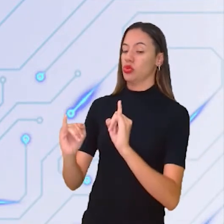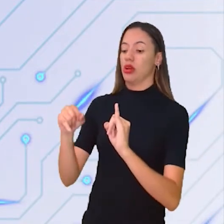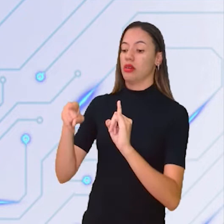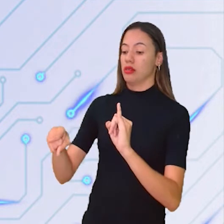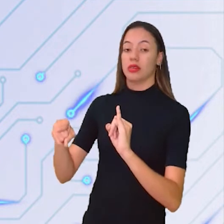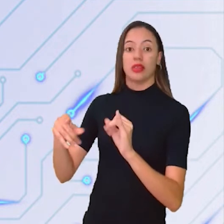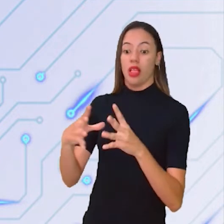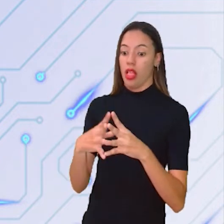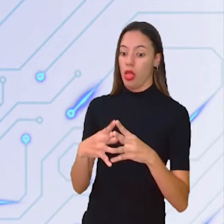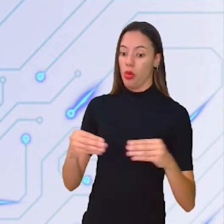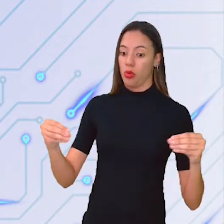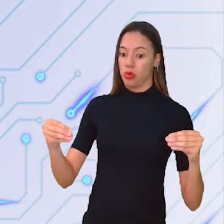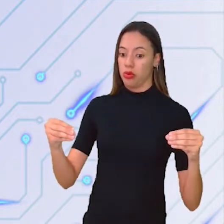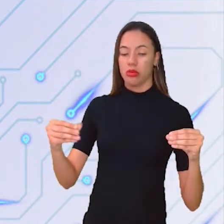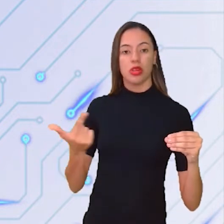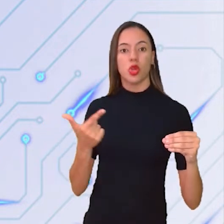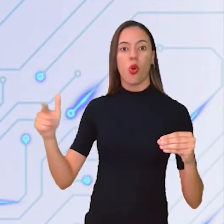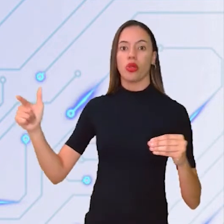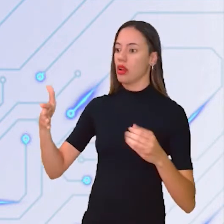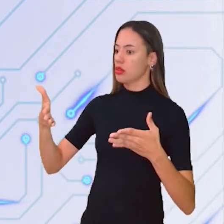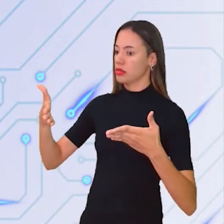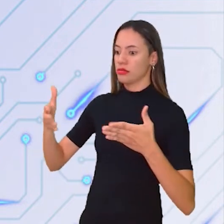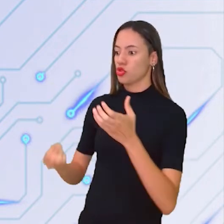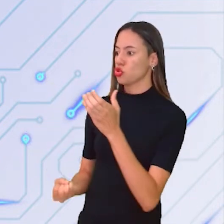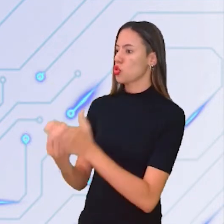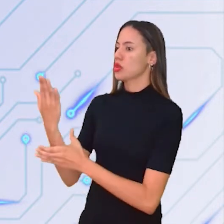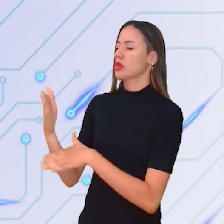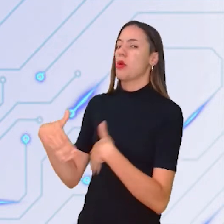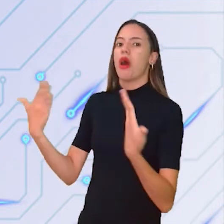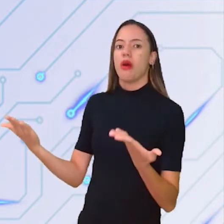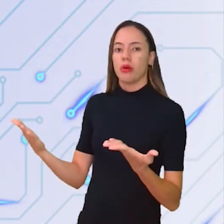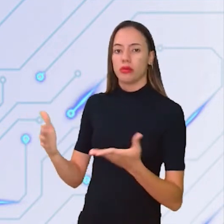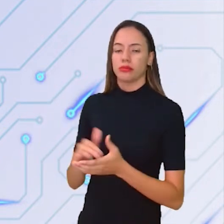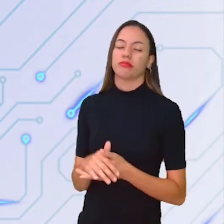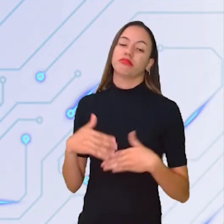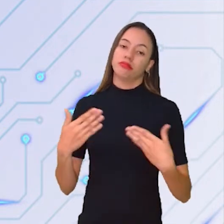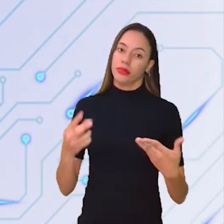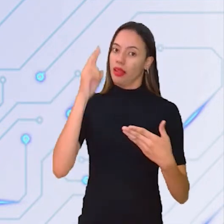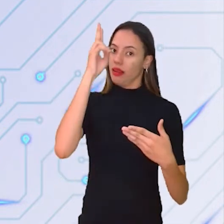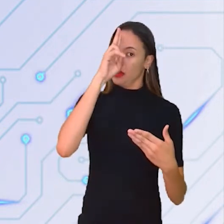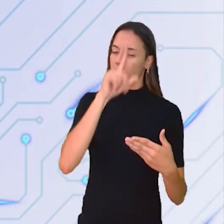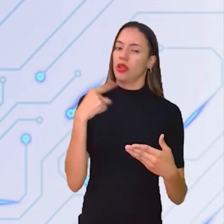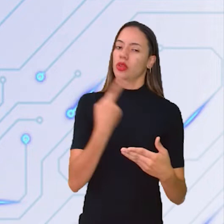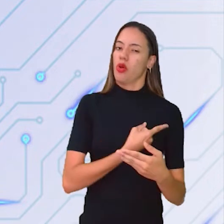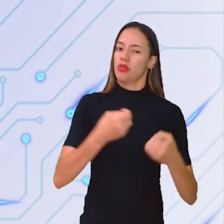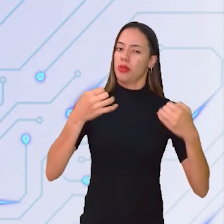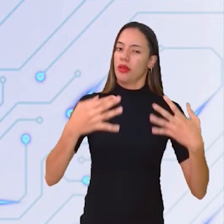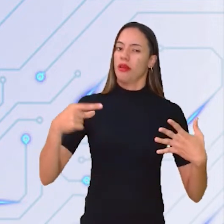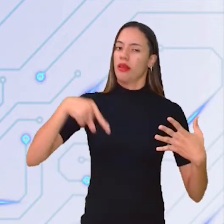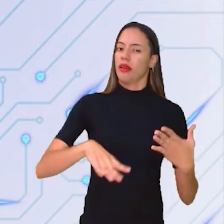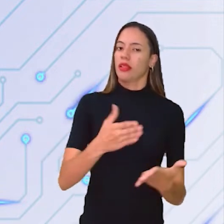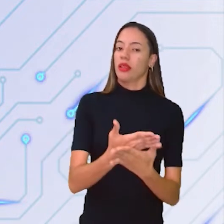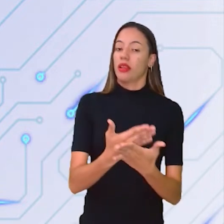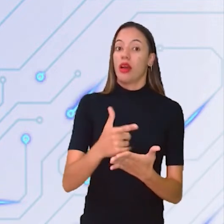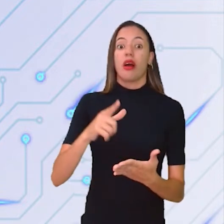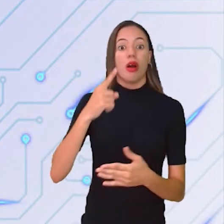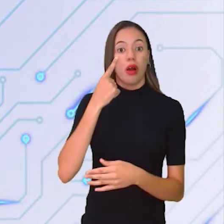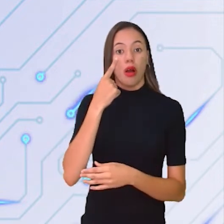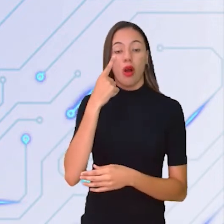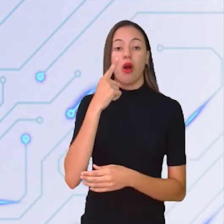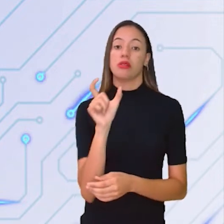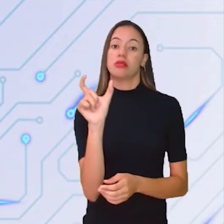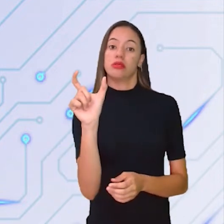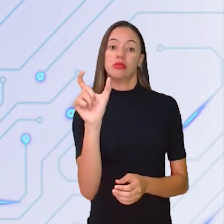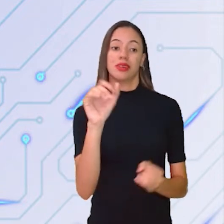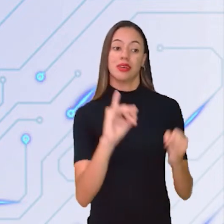morrendo e quais indústrias estão nascendo? Lembrando que quando a gente falou aqui em alguns momentos na aula, o termo indústria,